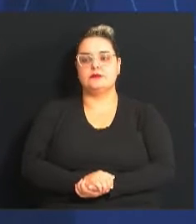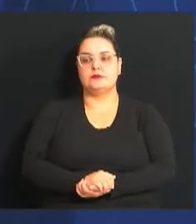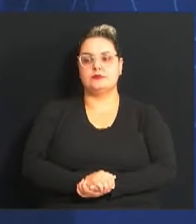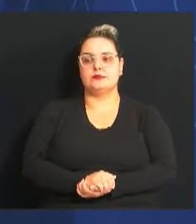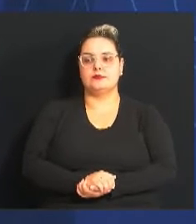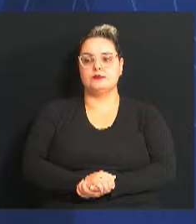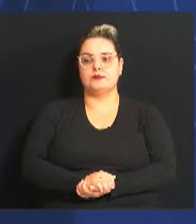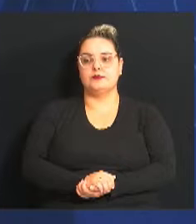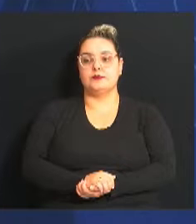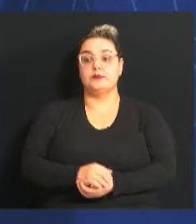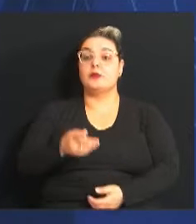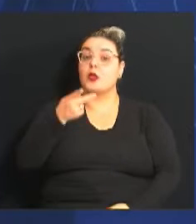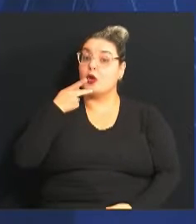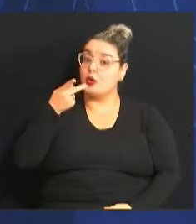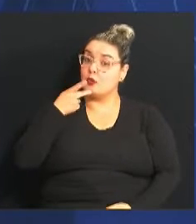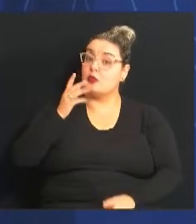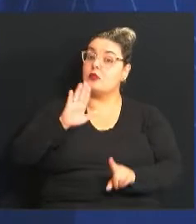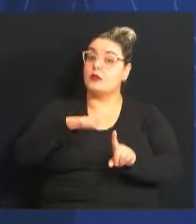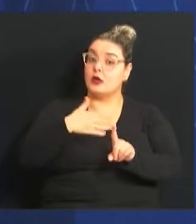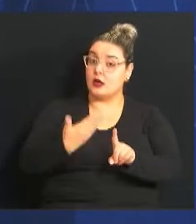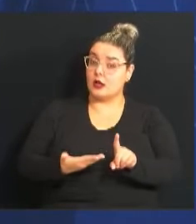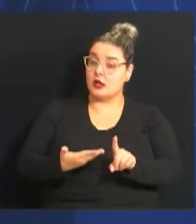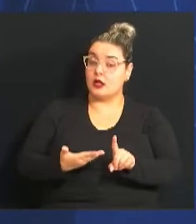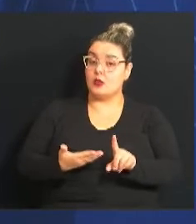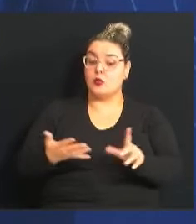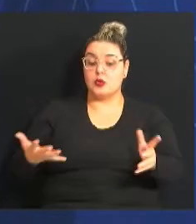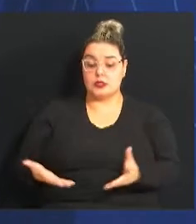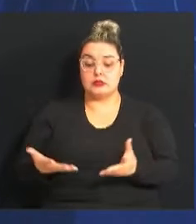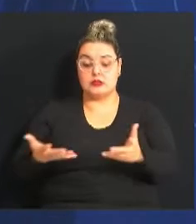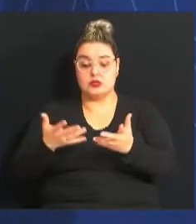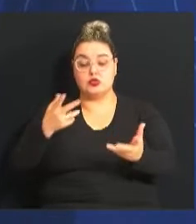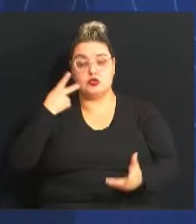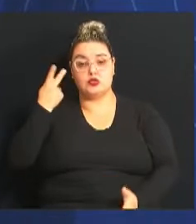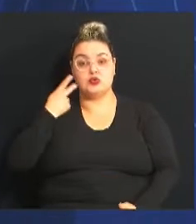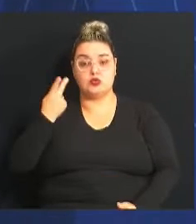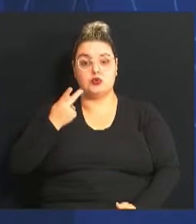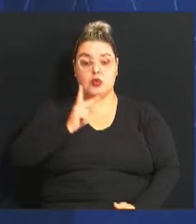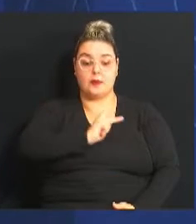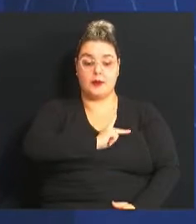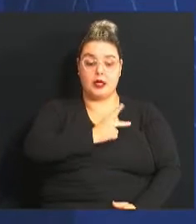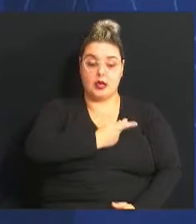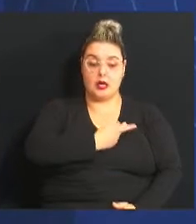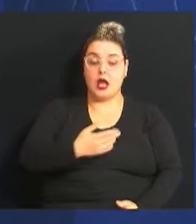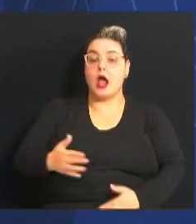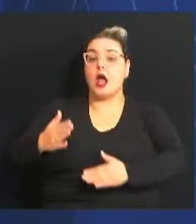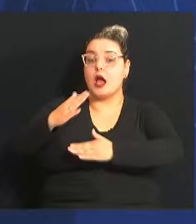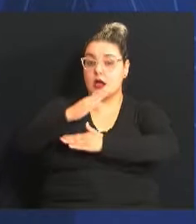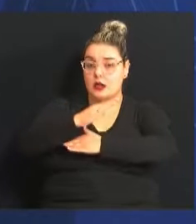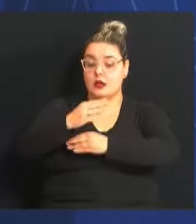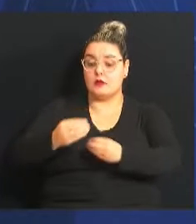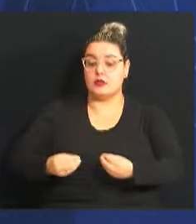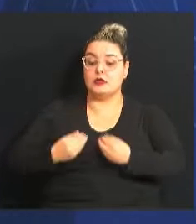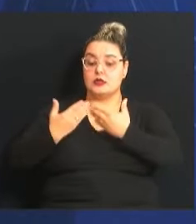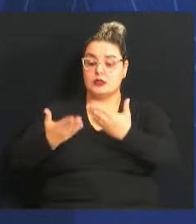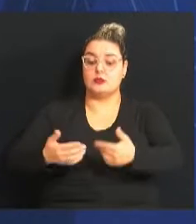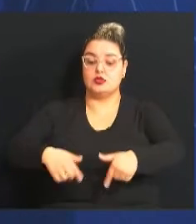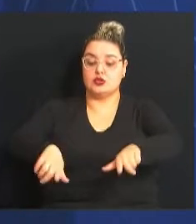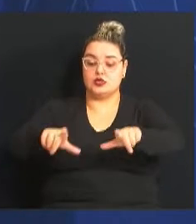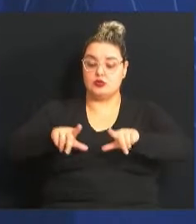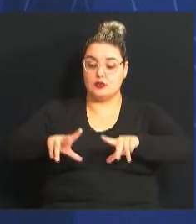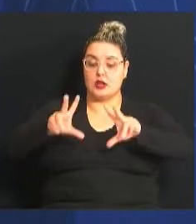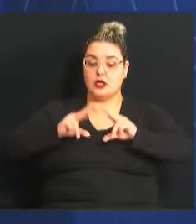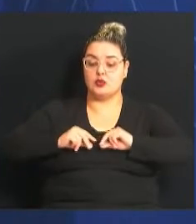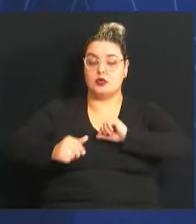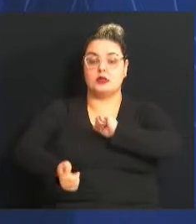E por falar em honraria, por iniciativa do vereador Paulo Haddad, a Câmara Municipal entregou o diploma de mérito